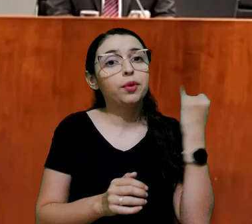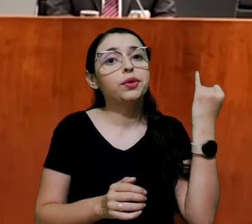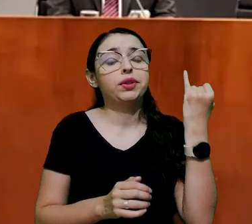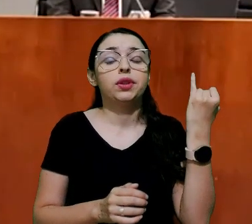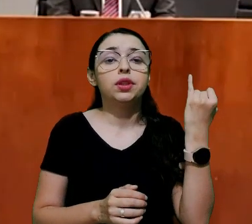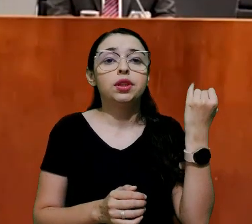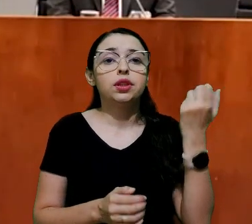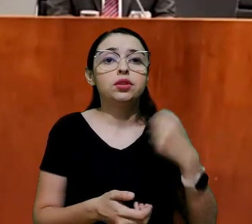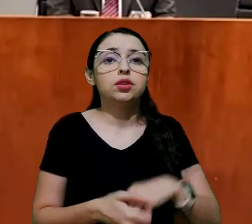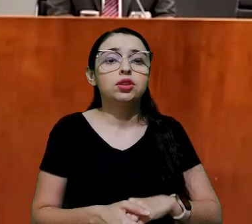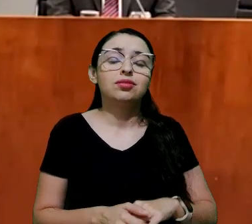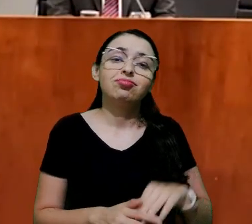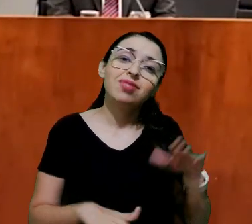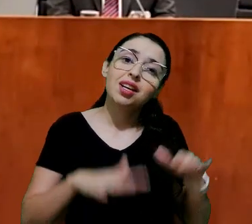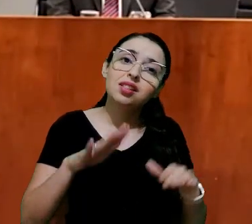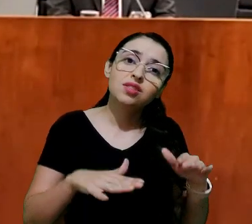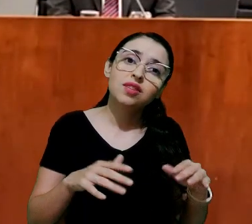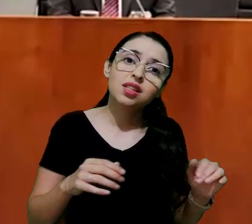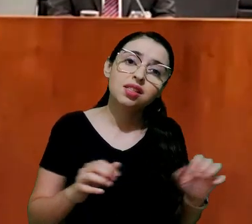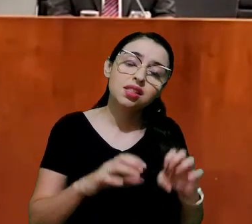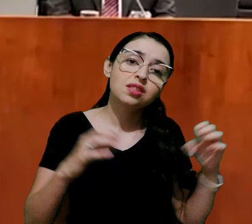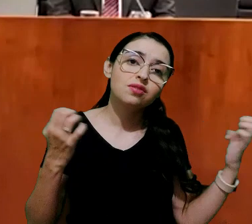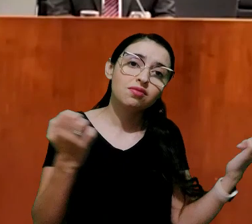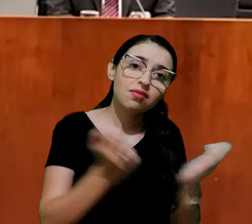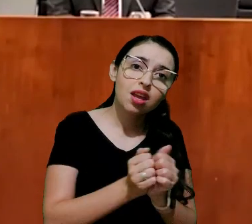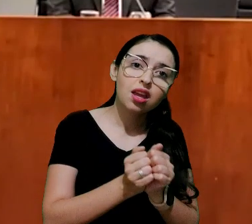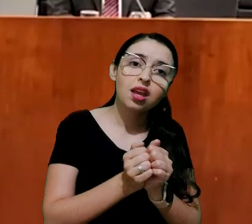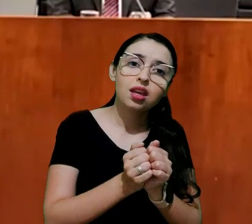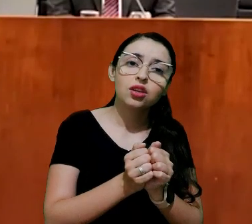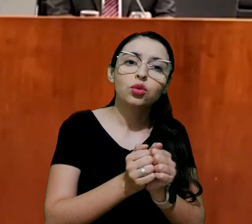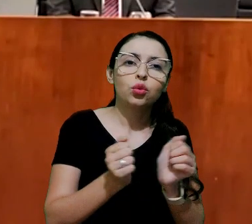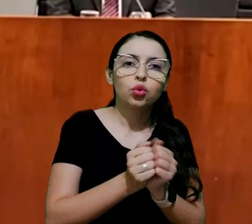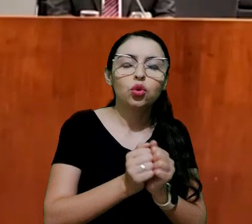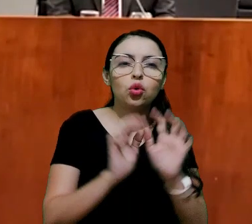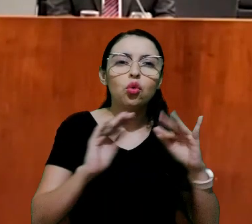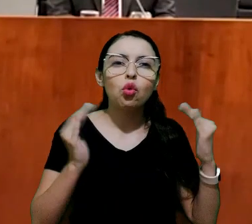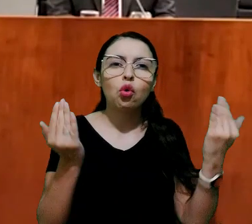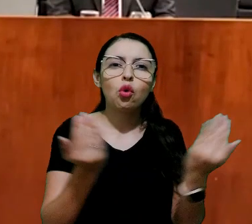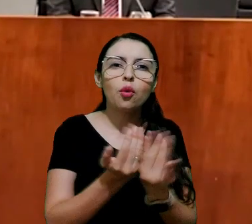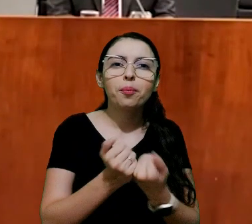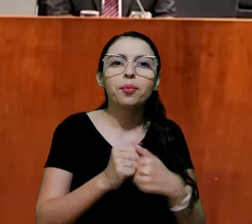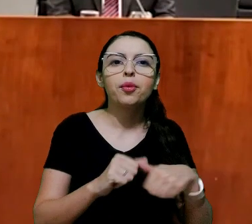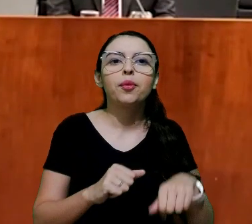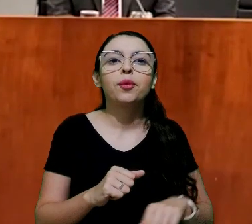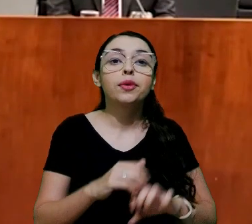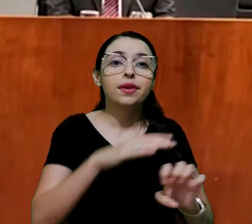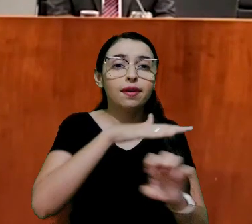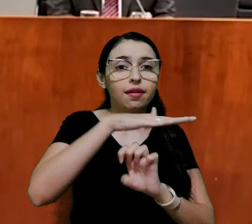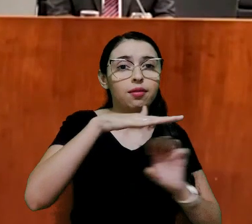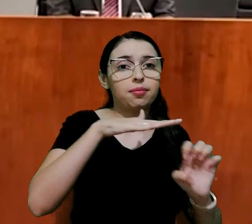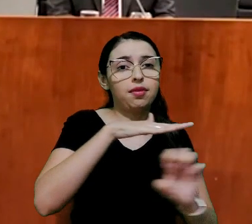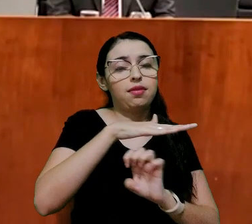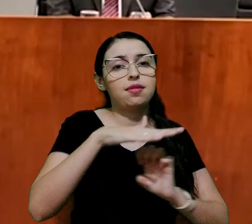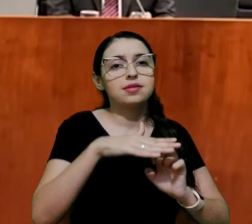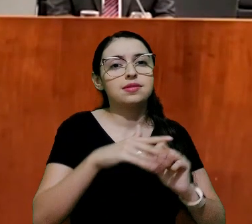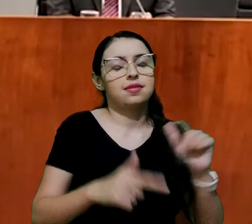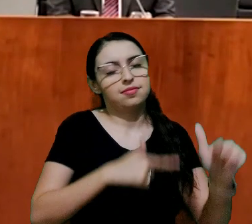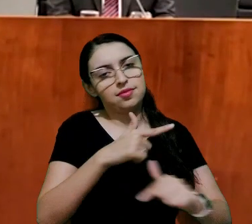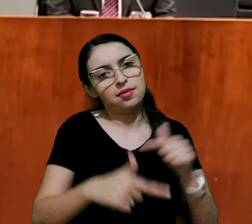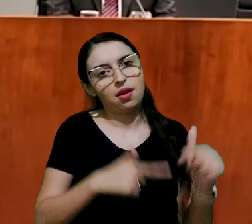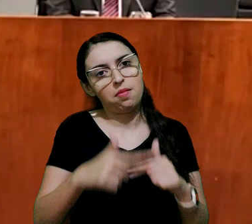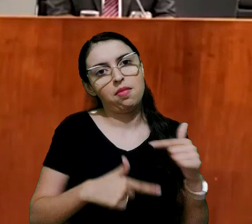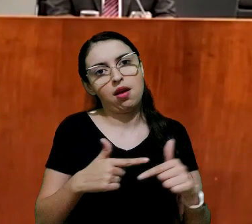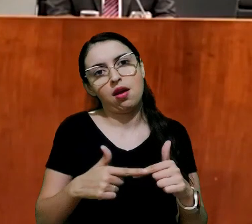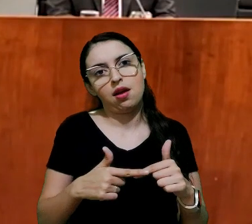vezes participam do grupo empresarial que contém o patrimônio